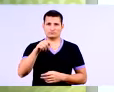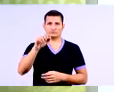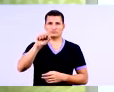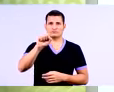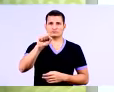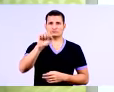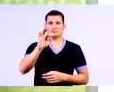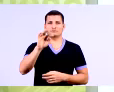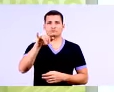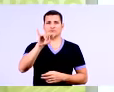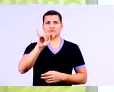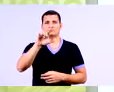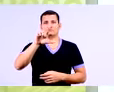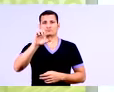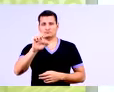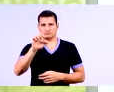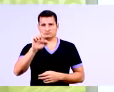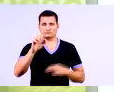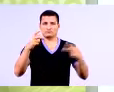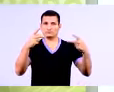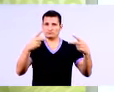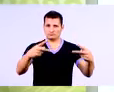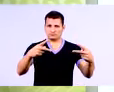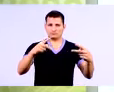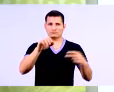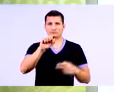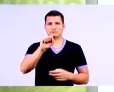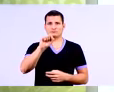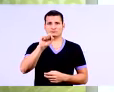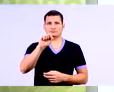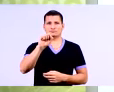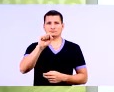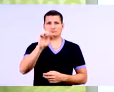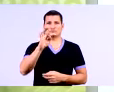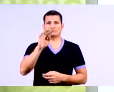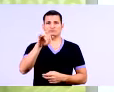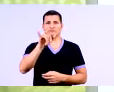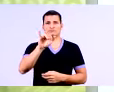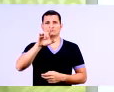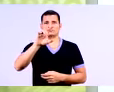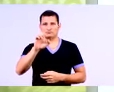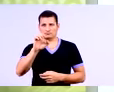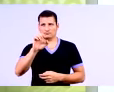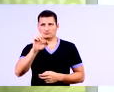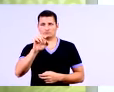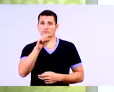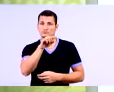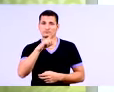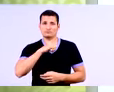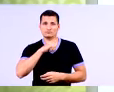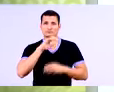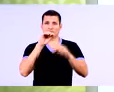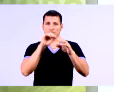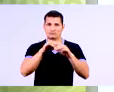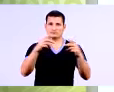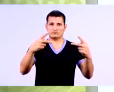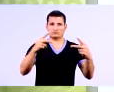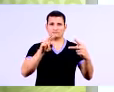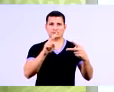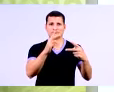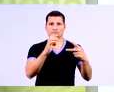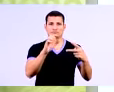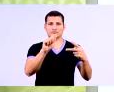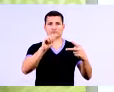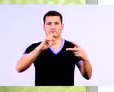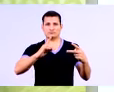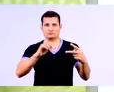A tag que você declara a estilização é a tag style, considerando que ela está dentro da tag head. Essa é